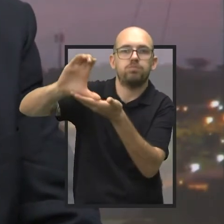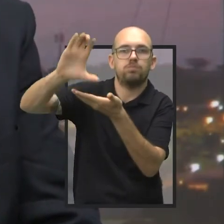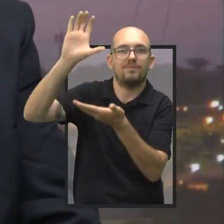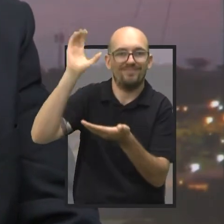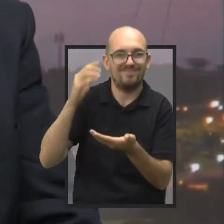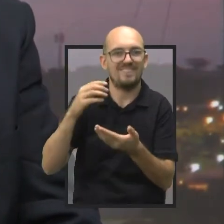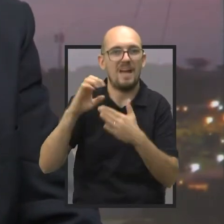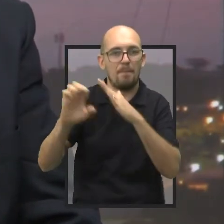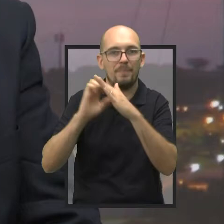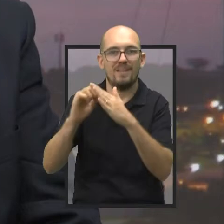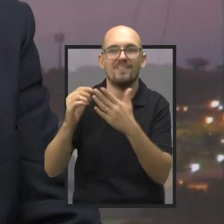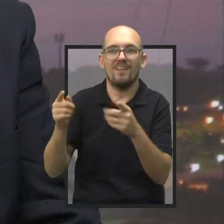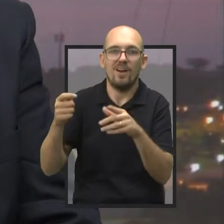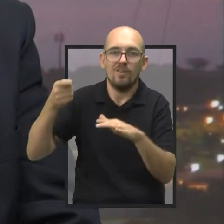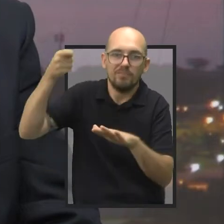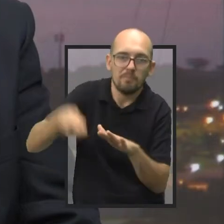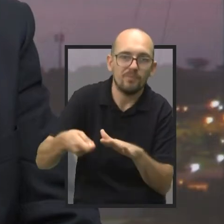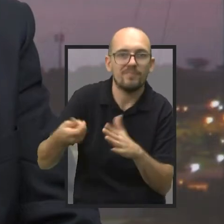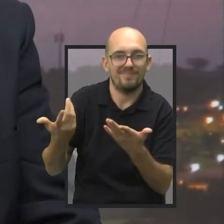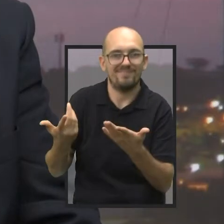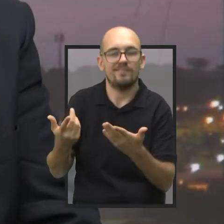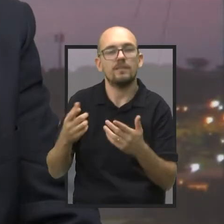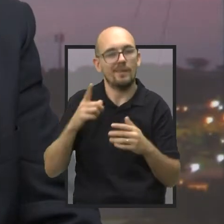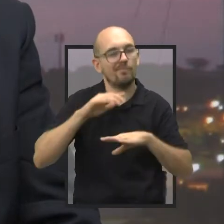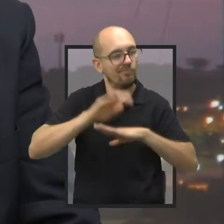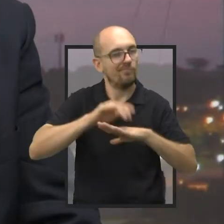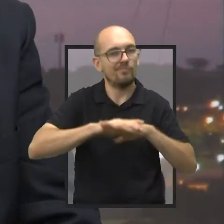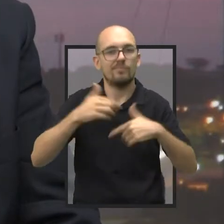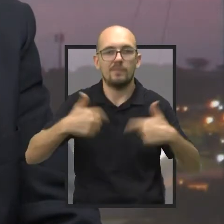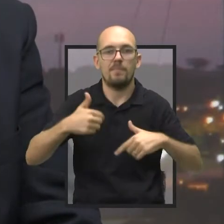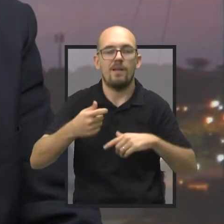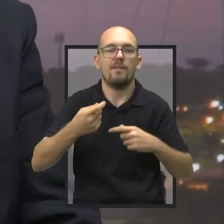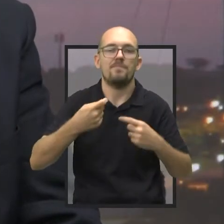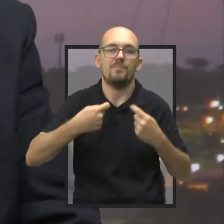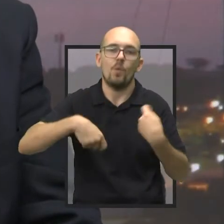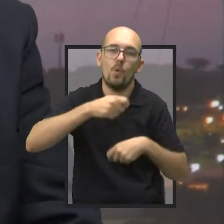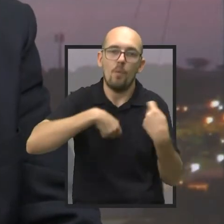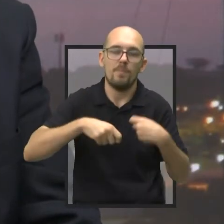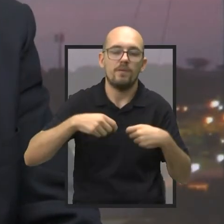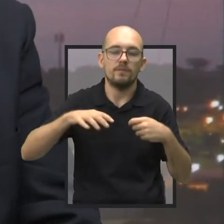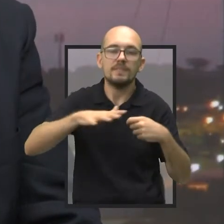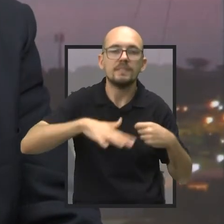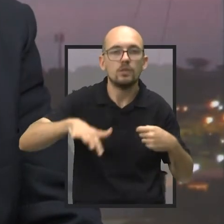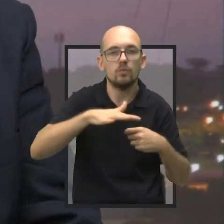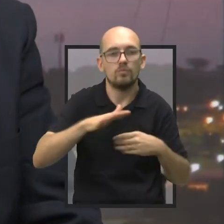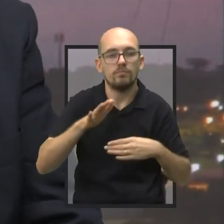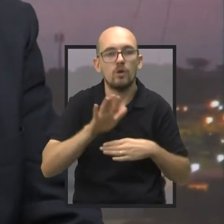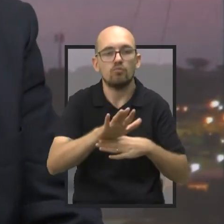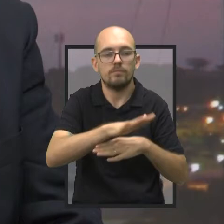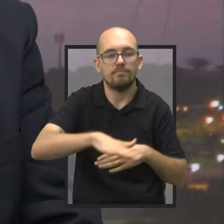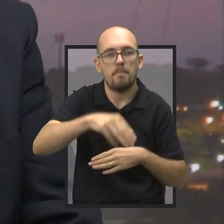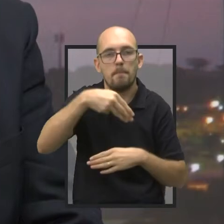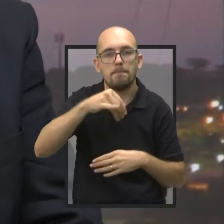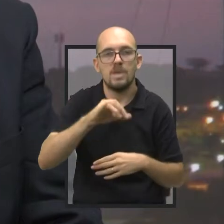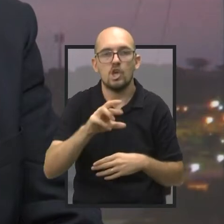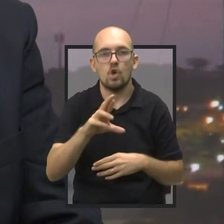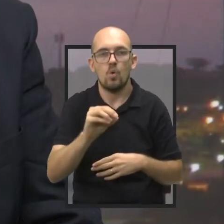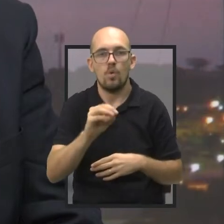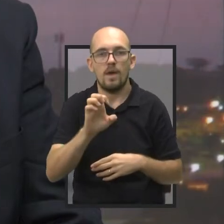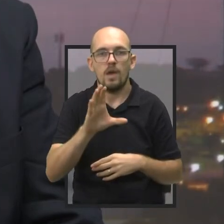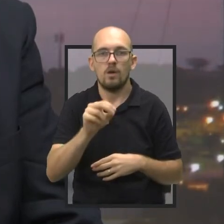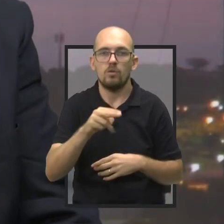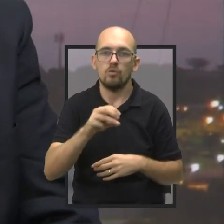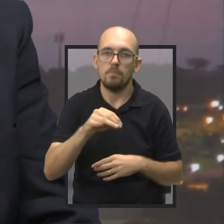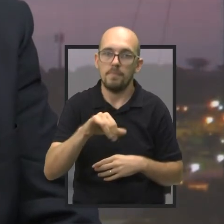papel fundamental do economista aí também nesse setor, né, agindo na microeconomia. Também